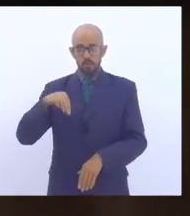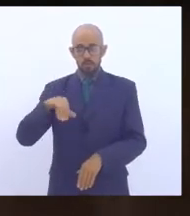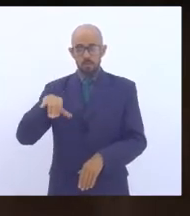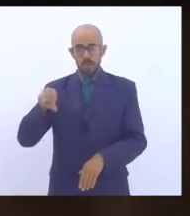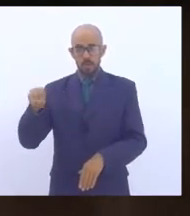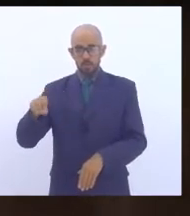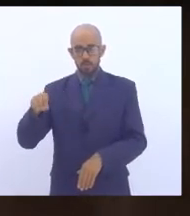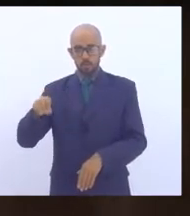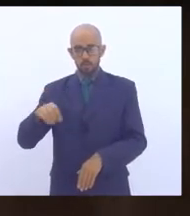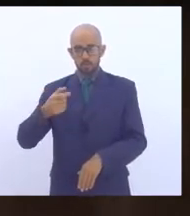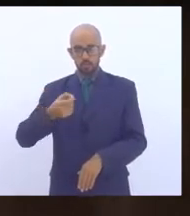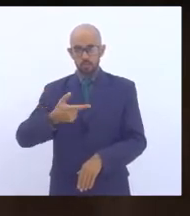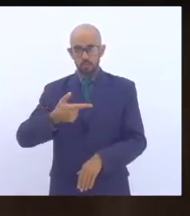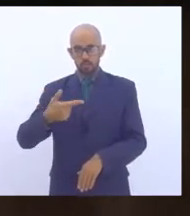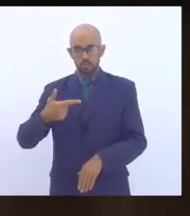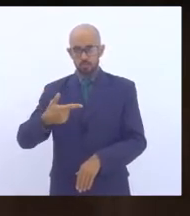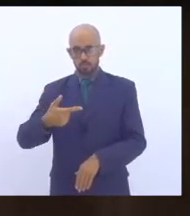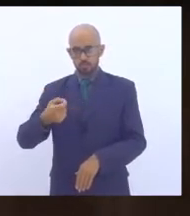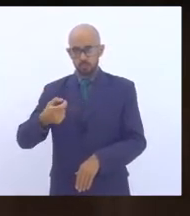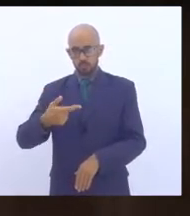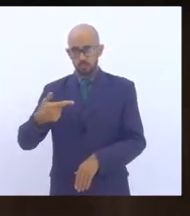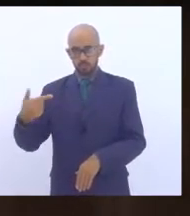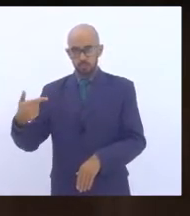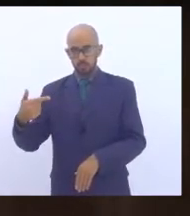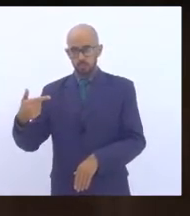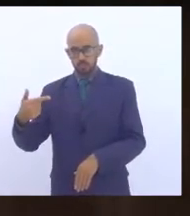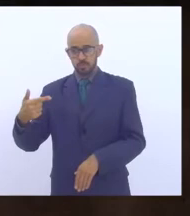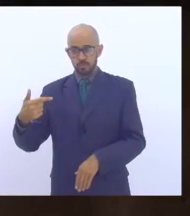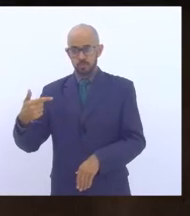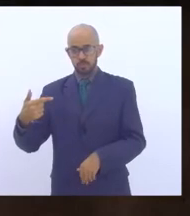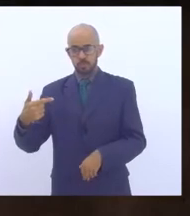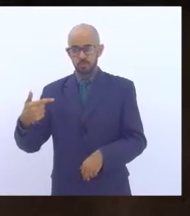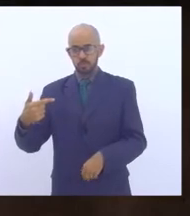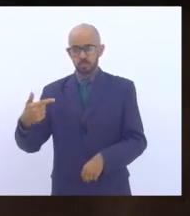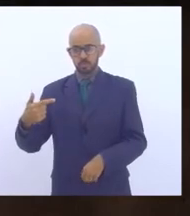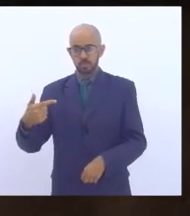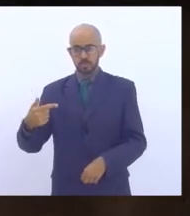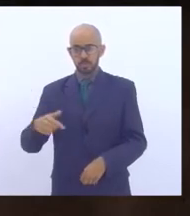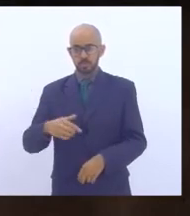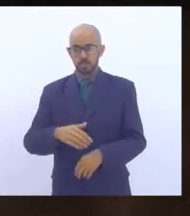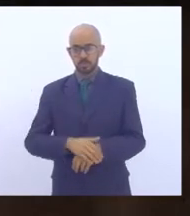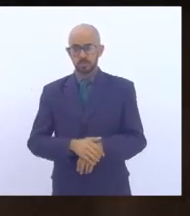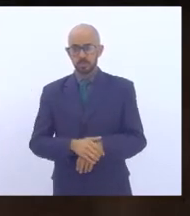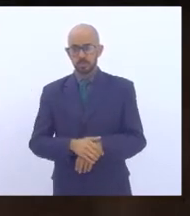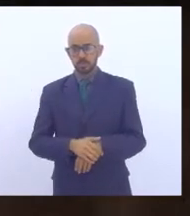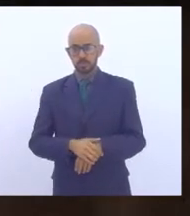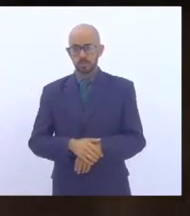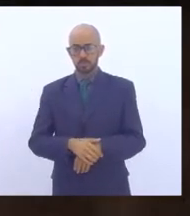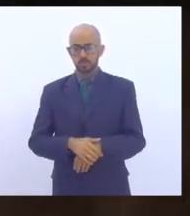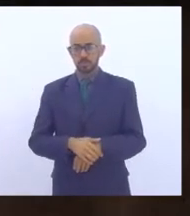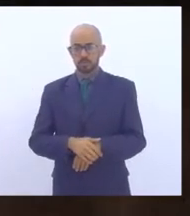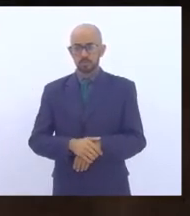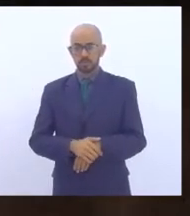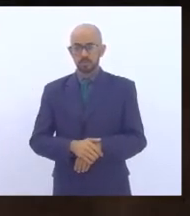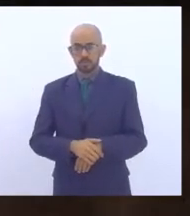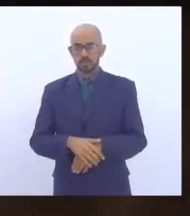22 e considerando esses dois critérios gpdi + 6y + 4 daria na